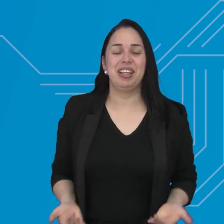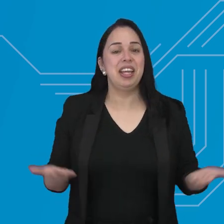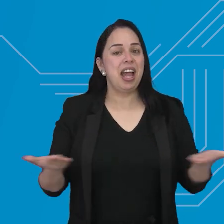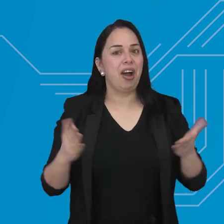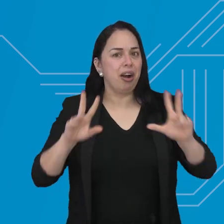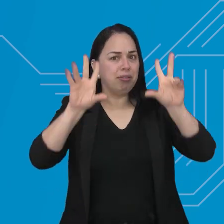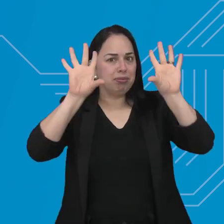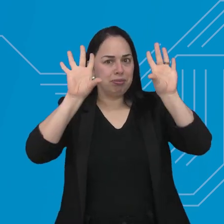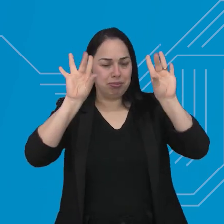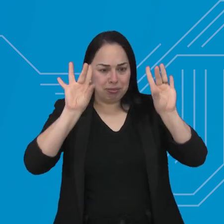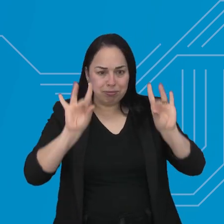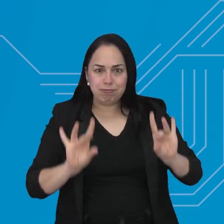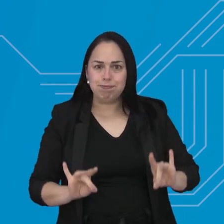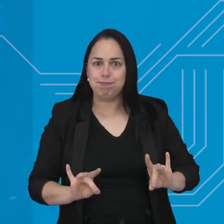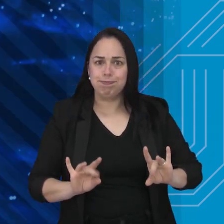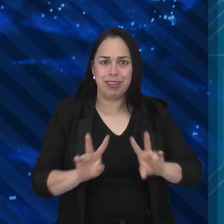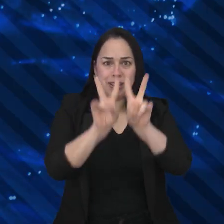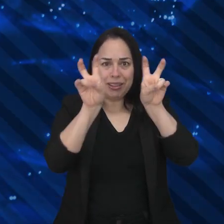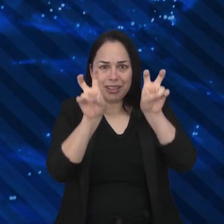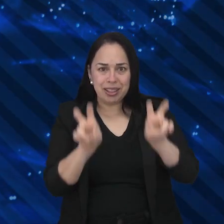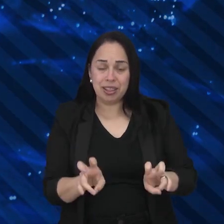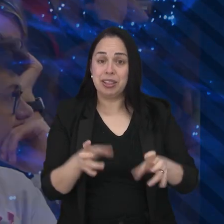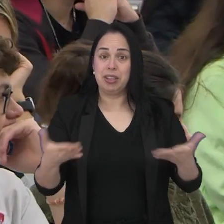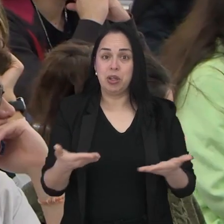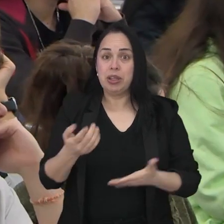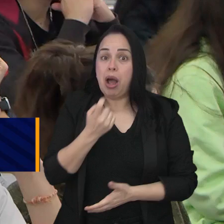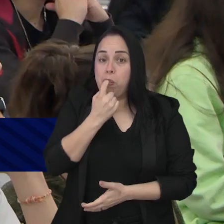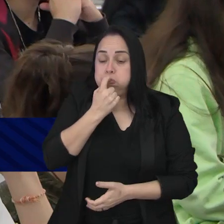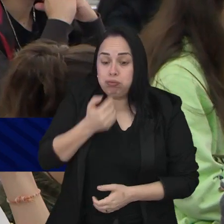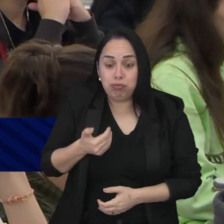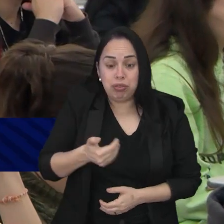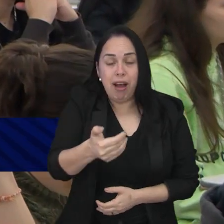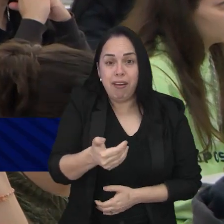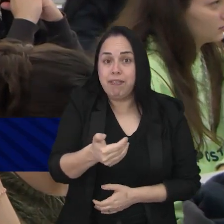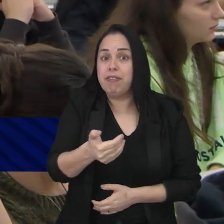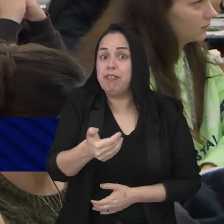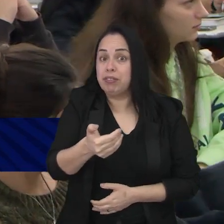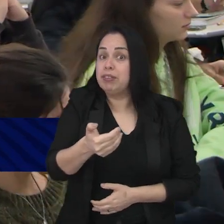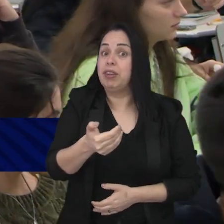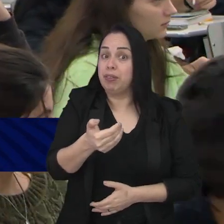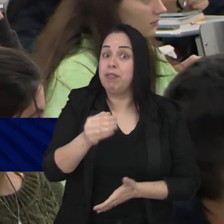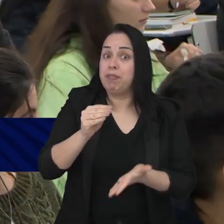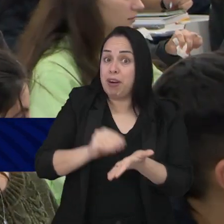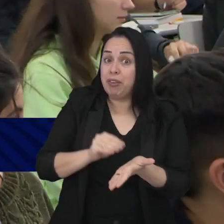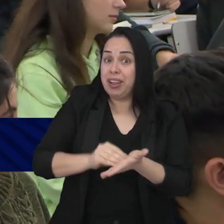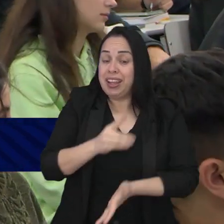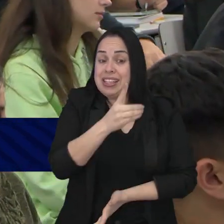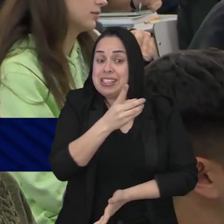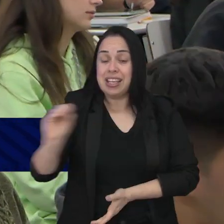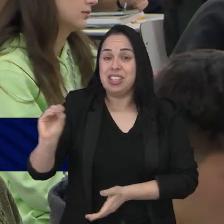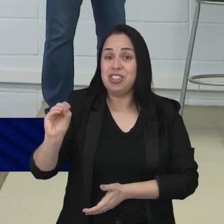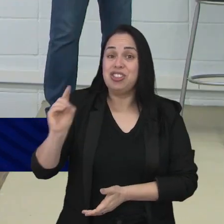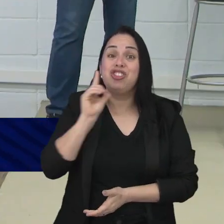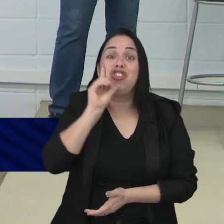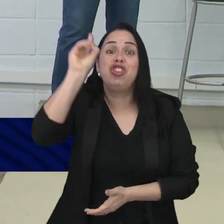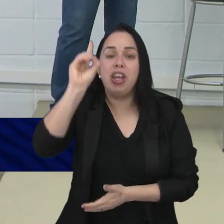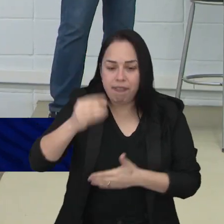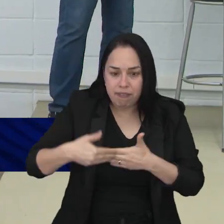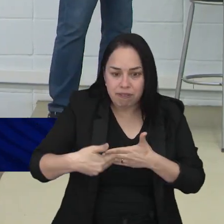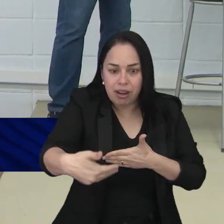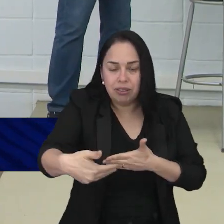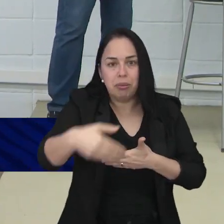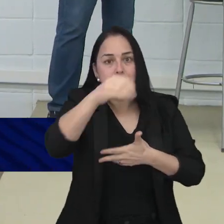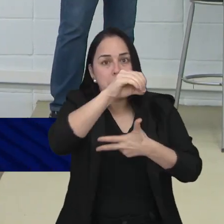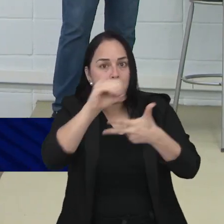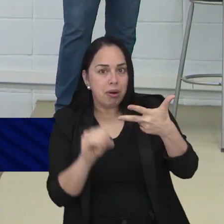José. E vamos aos destaques desta edição. Contagem regressiva, faltam menos de 100 dias para o Enem e a preparação